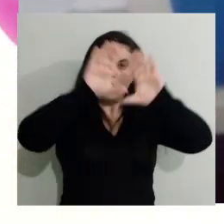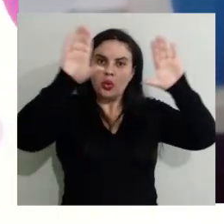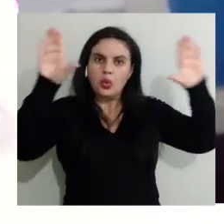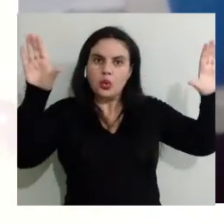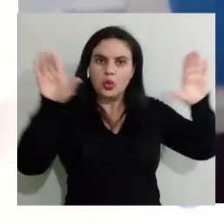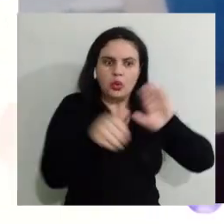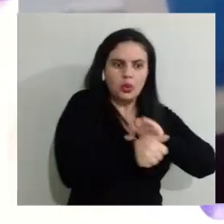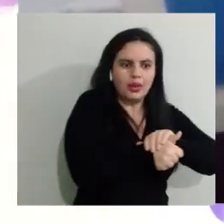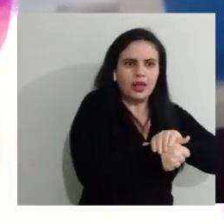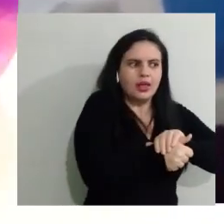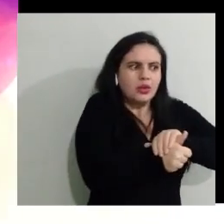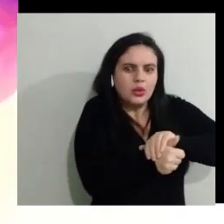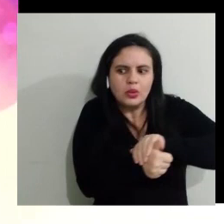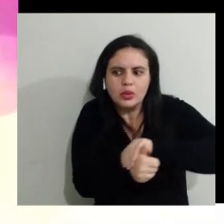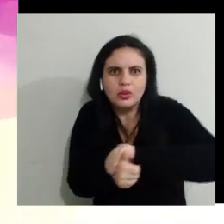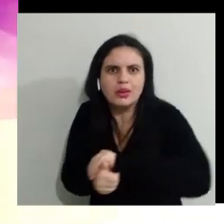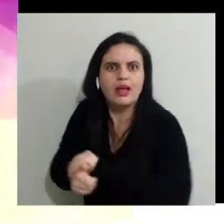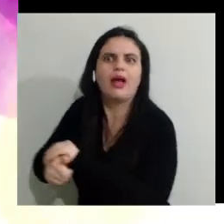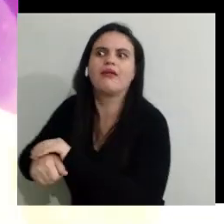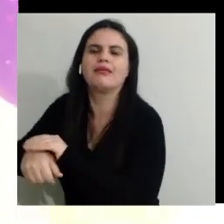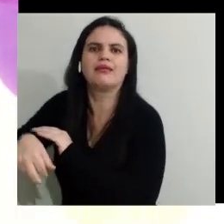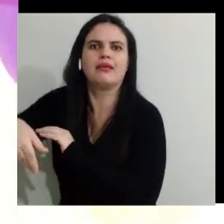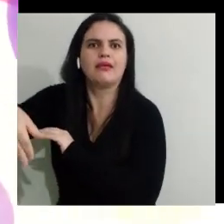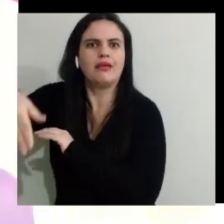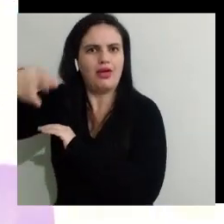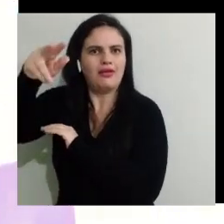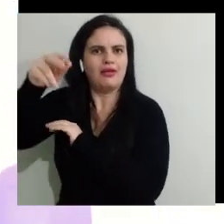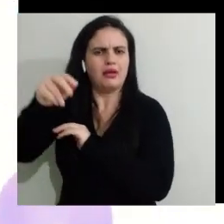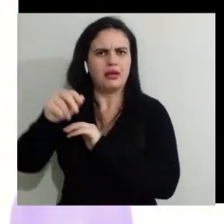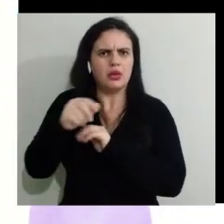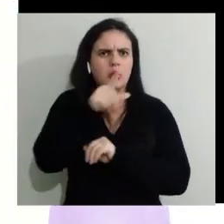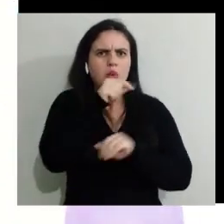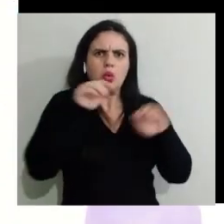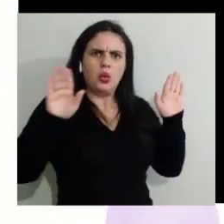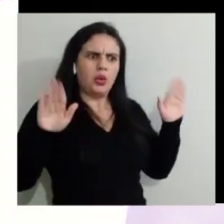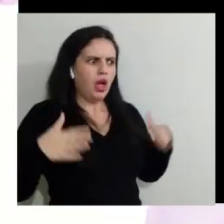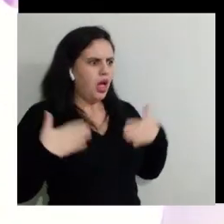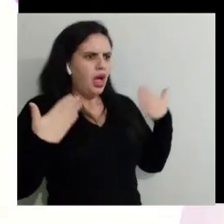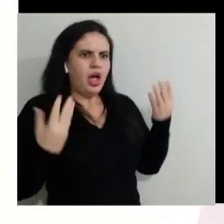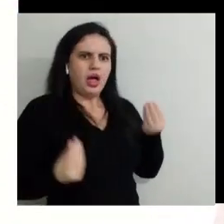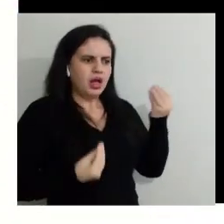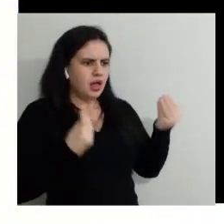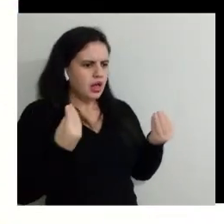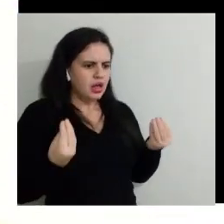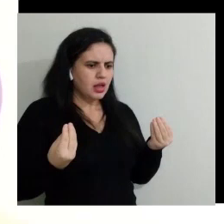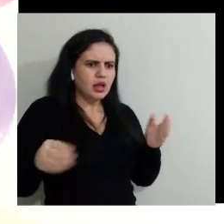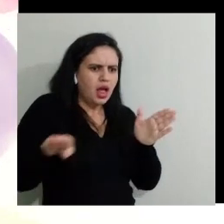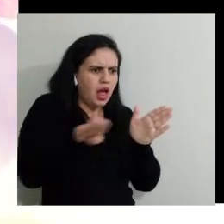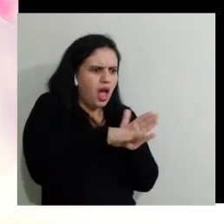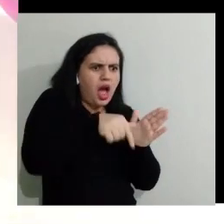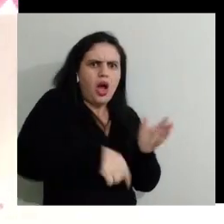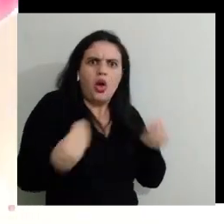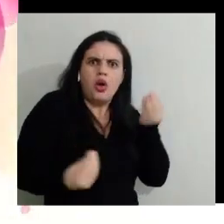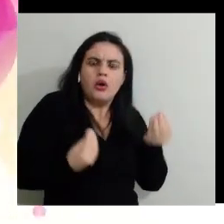do esconderijo. A passarada arregalou os olhos. Mas como é que você apareceu